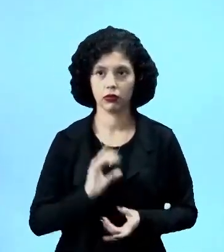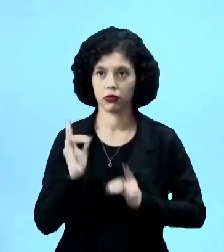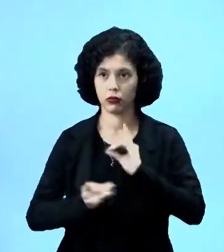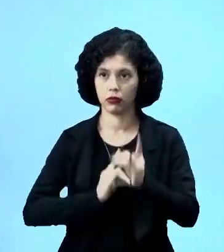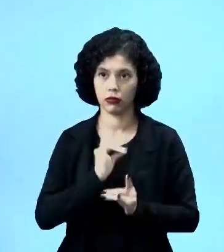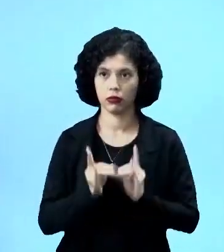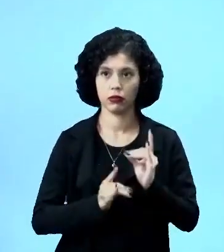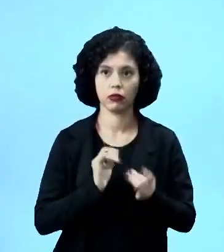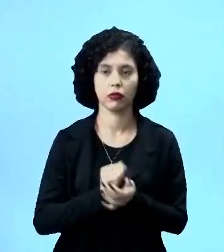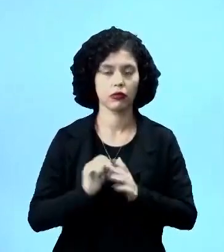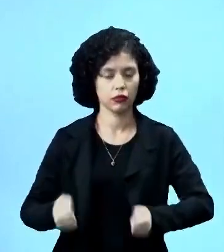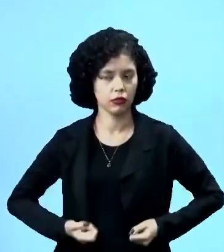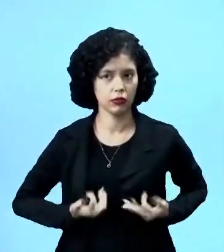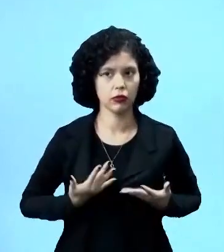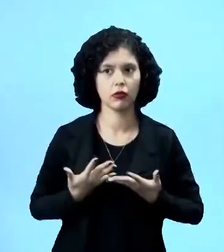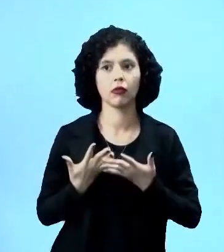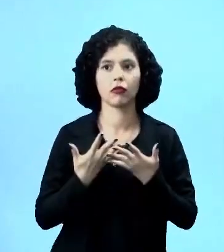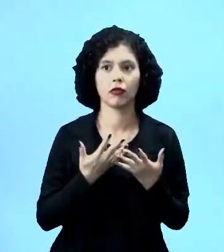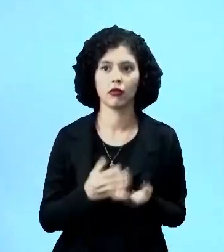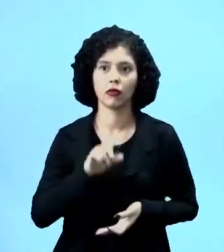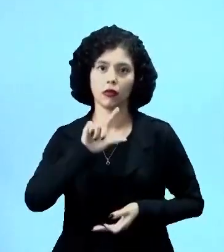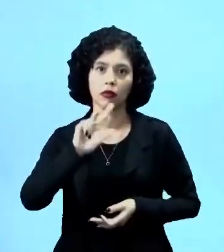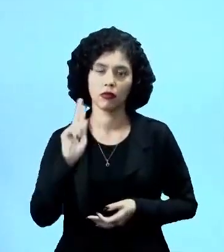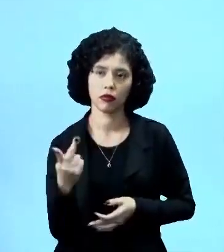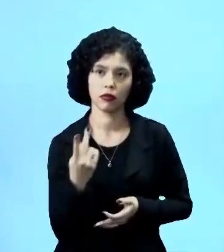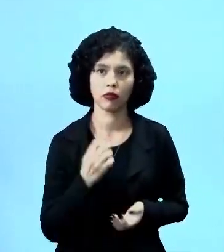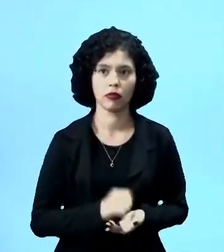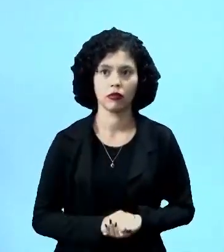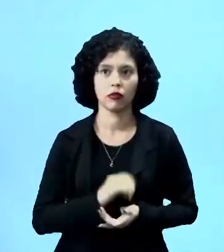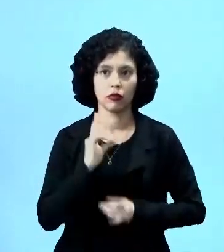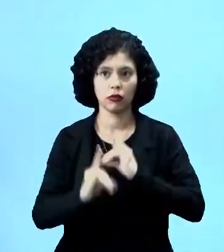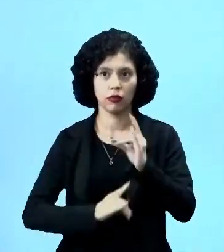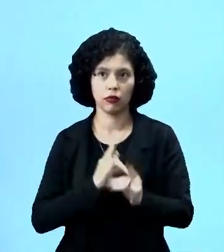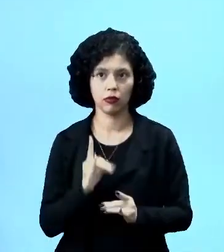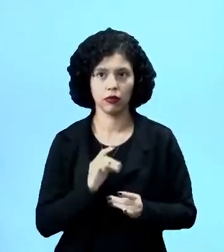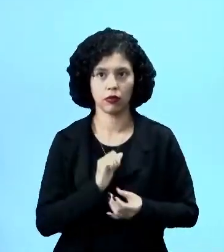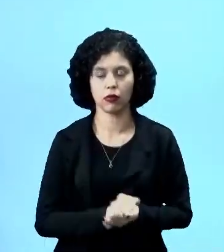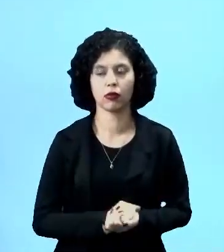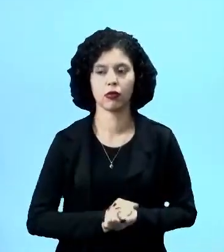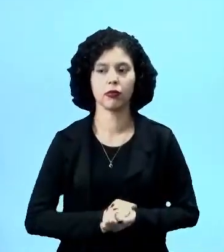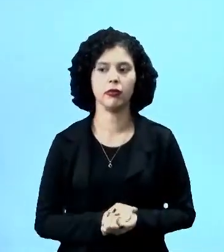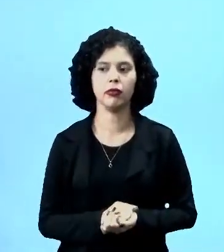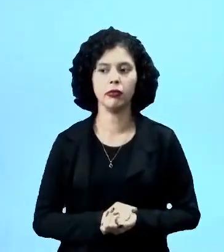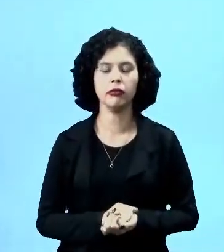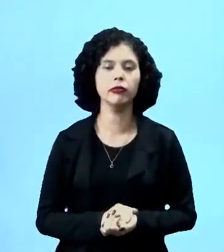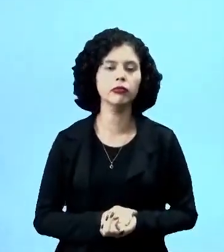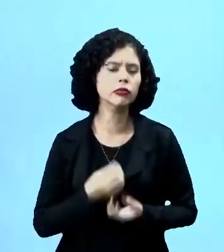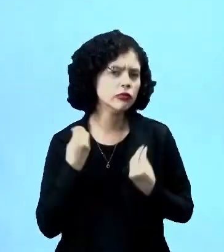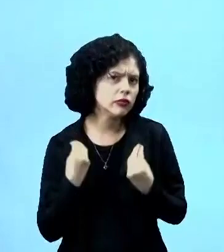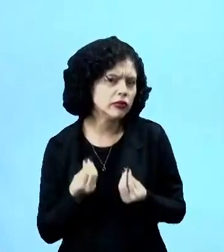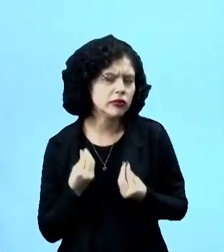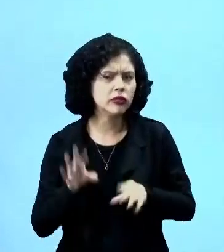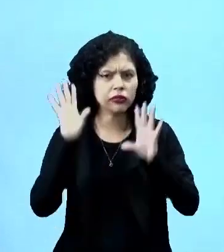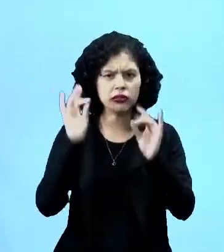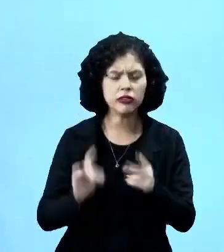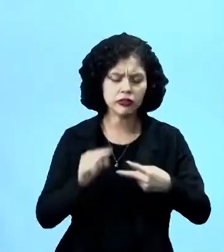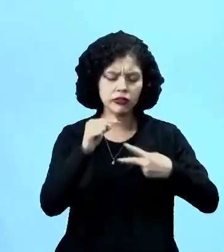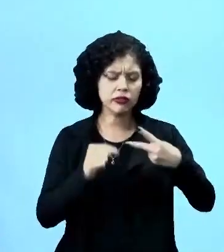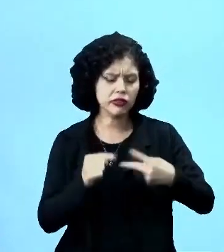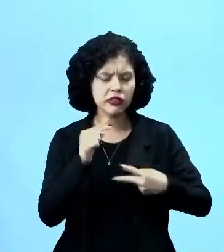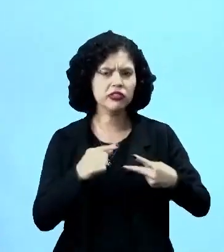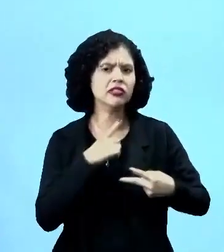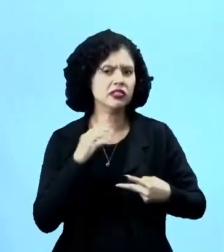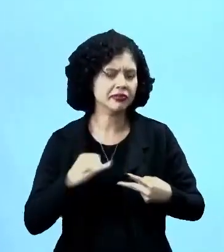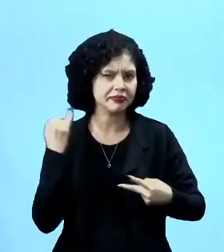o hormônio folículo estimulante e o LH é o hormônio luteinizante e aí para que que serve cada um deles